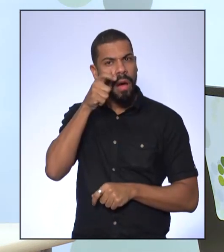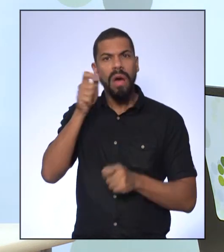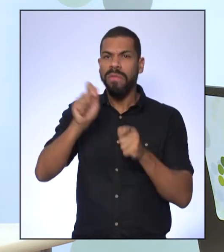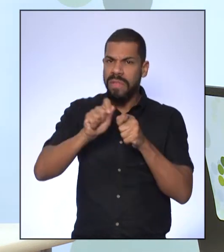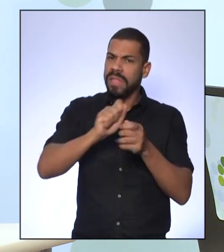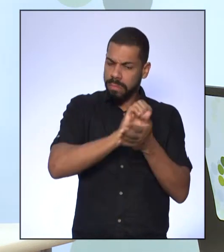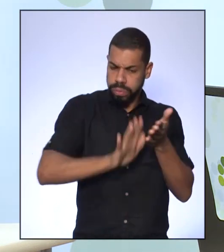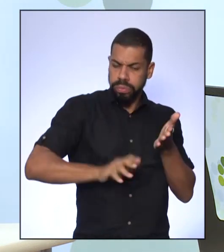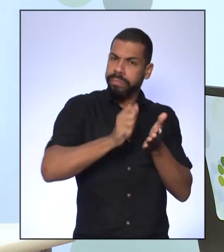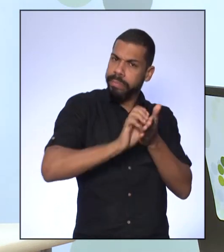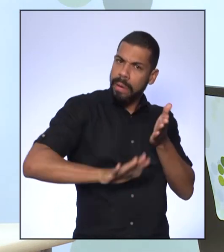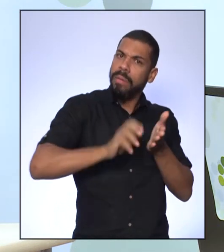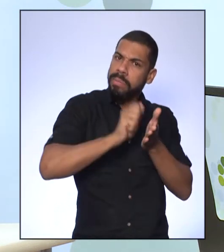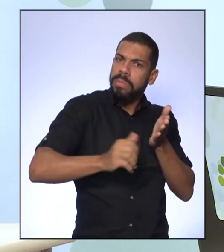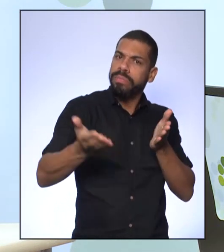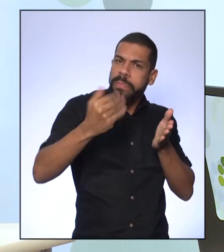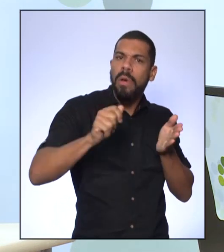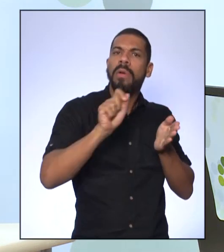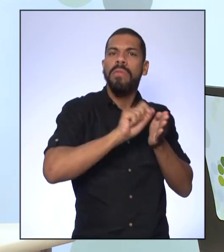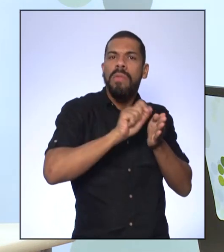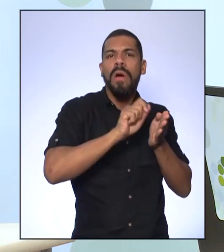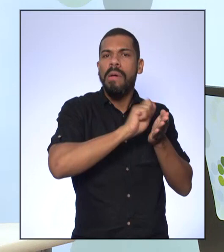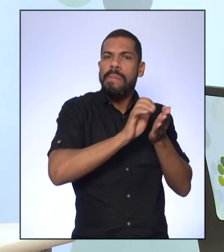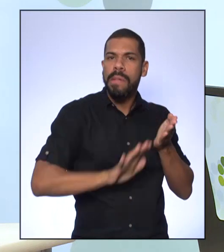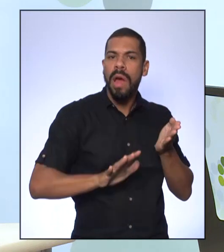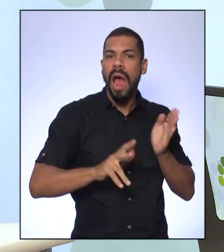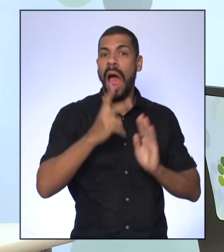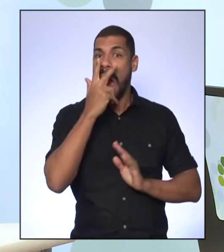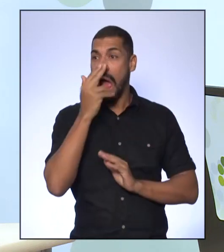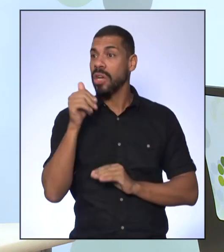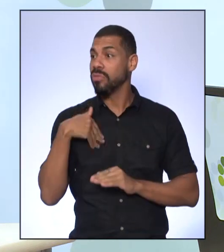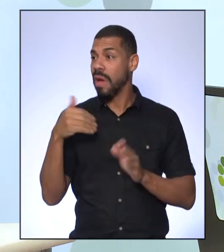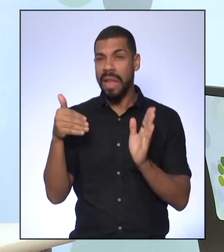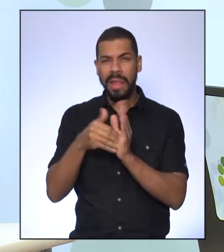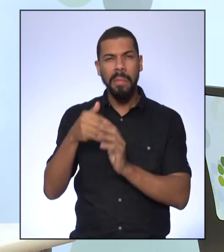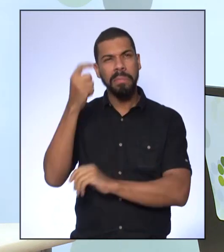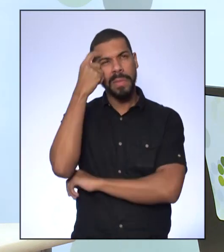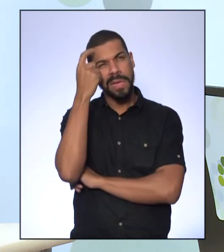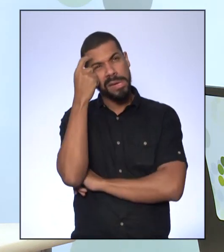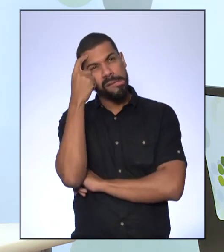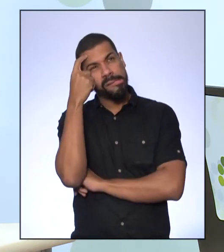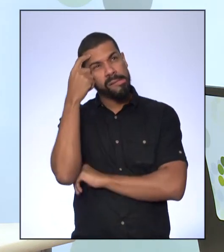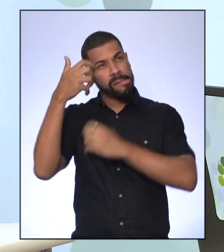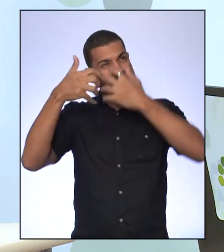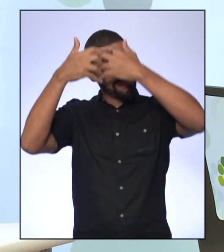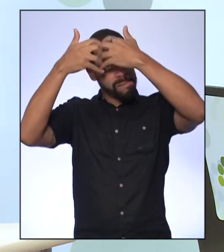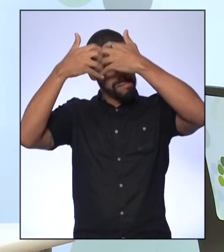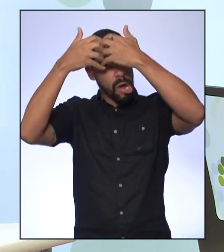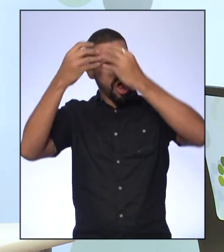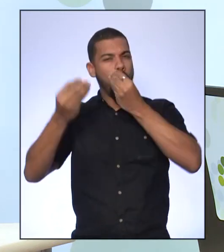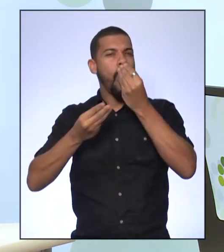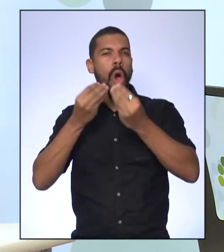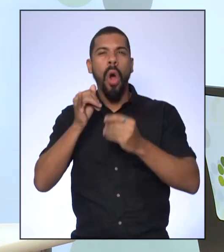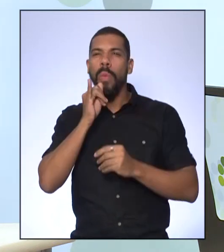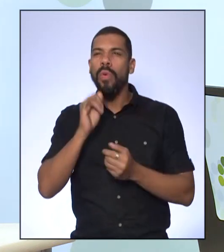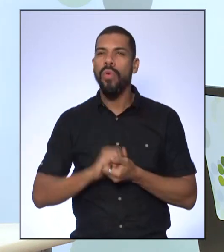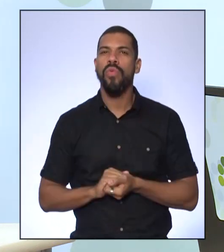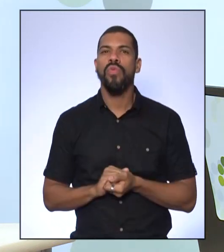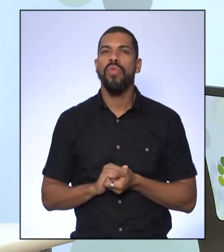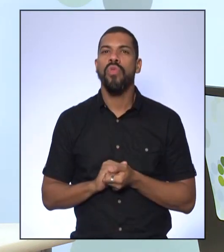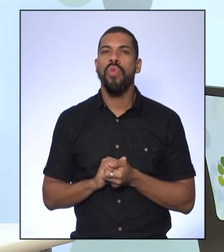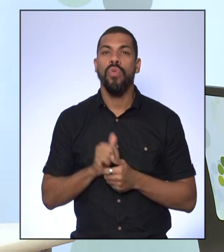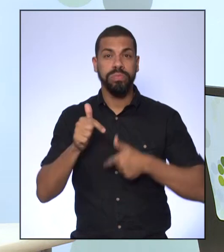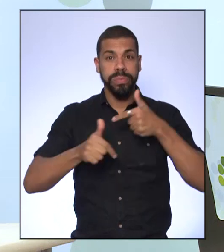as atividades que a gente está pedindo. Eu acho que o professor pode pensar aí de uma forma de fazer remotamente com os